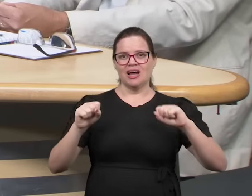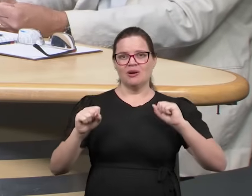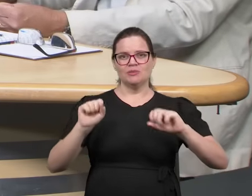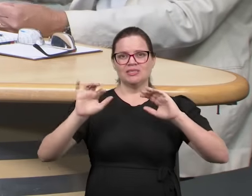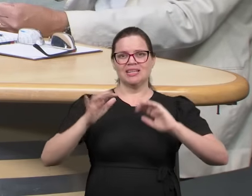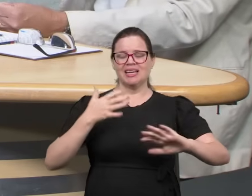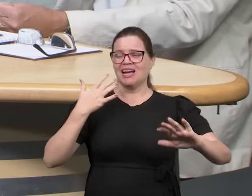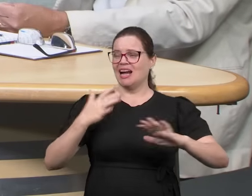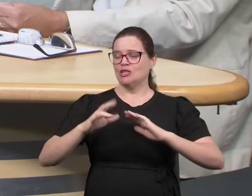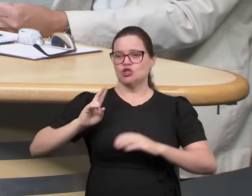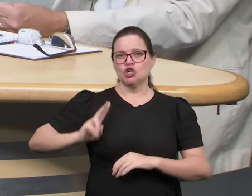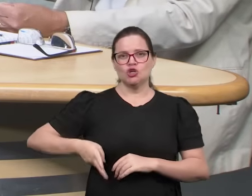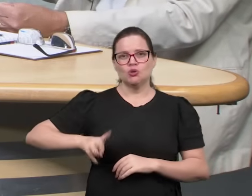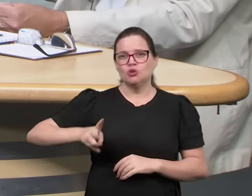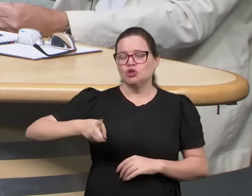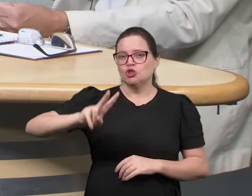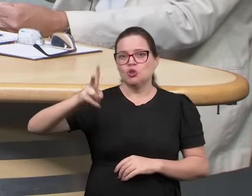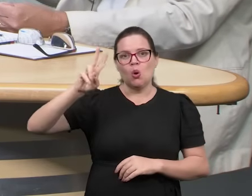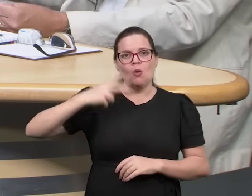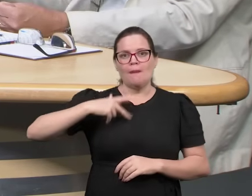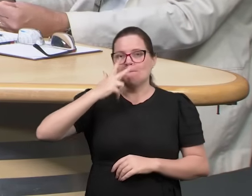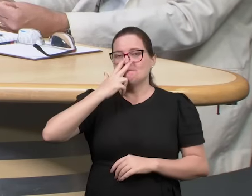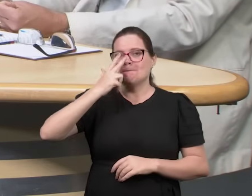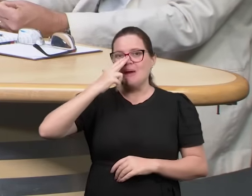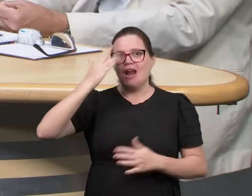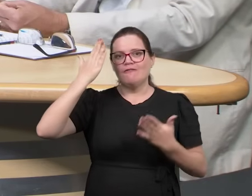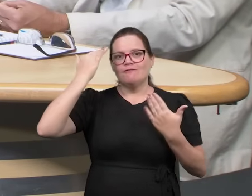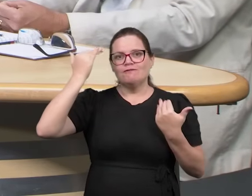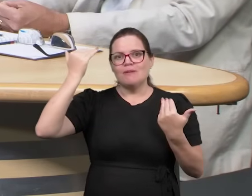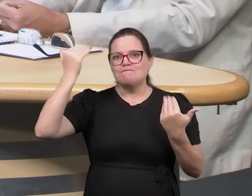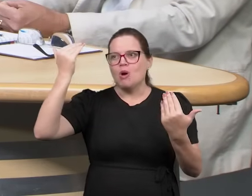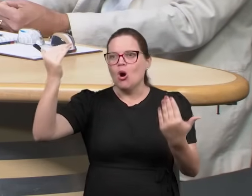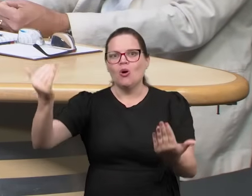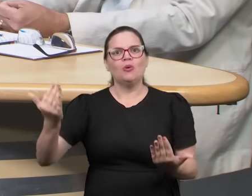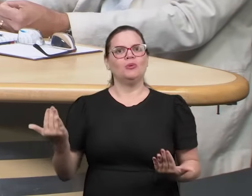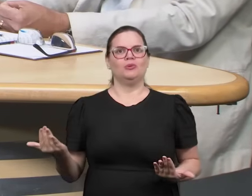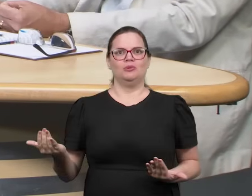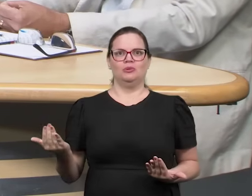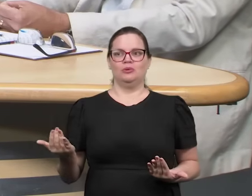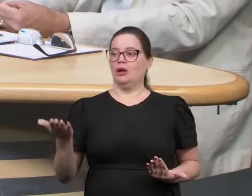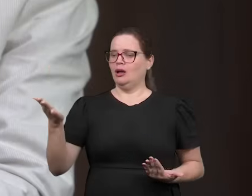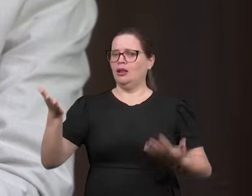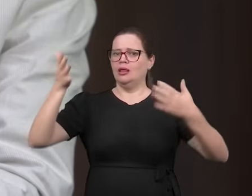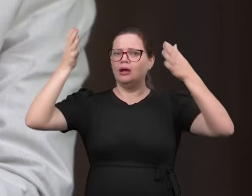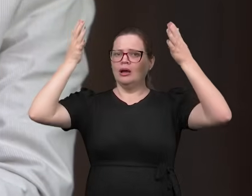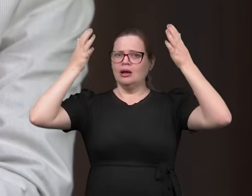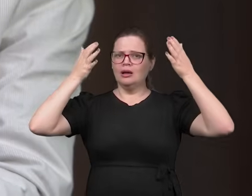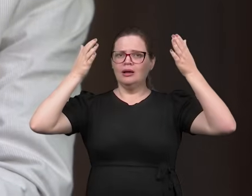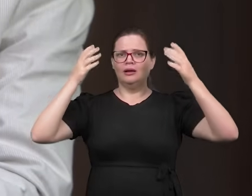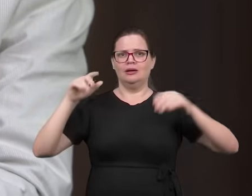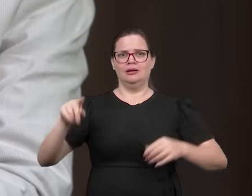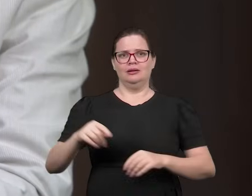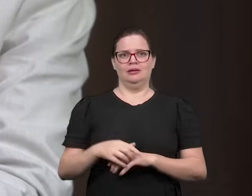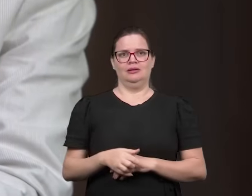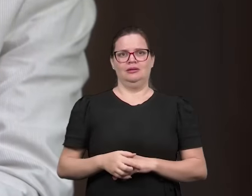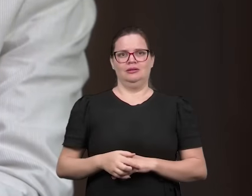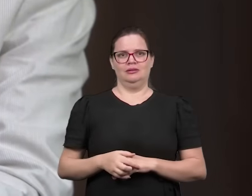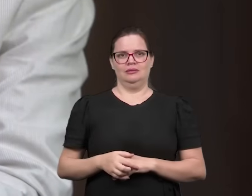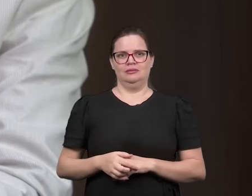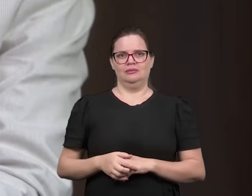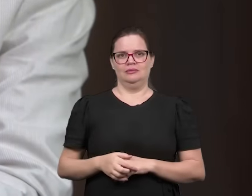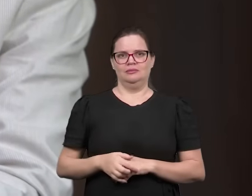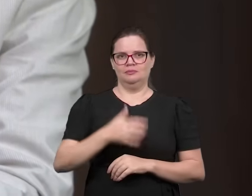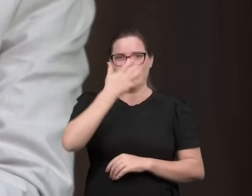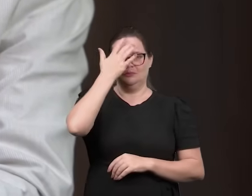são cânticos que atravessam séculos e milênios já. Um rei que poucos foram tão